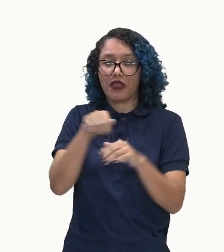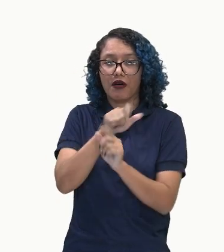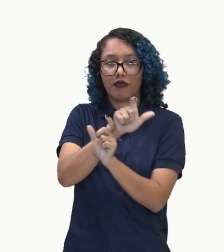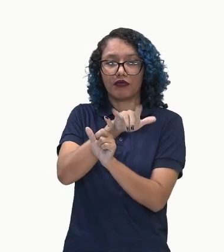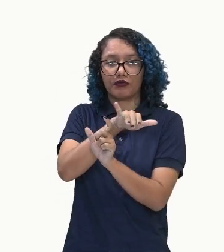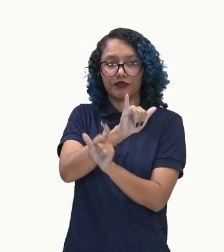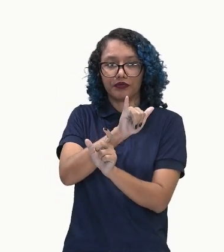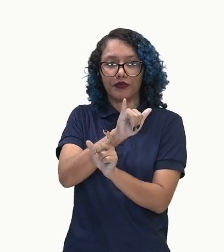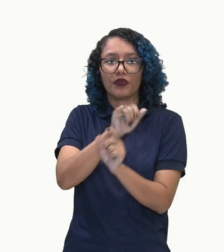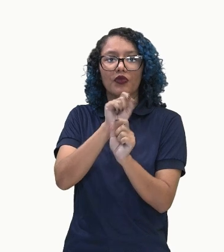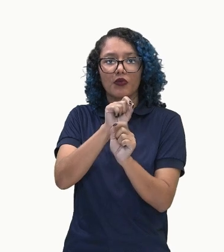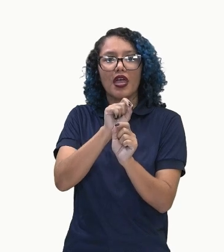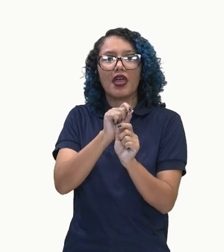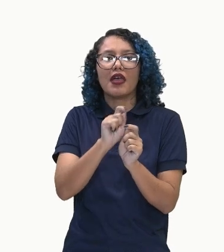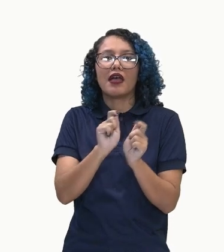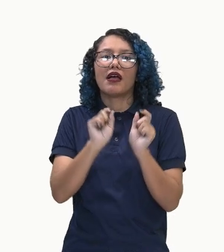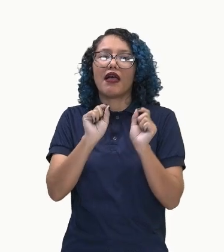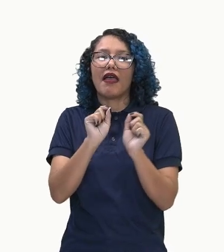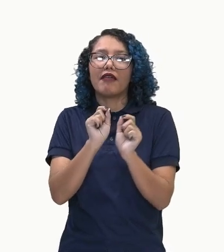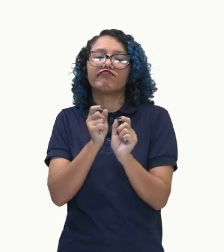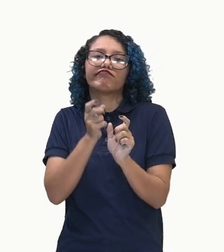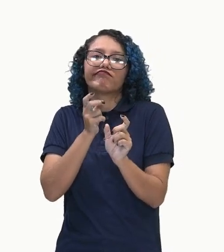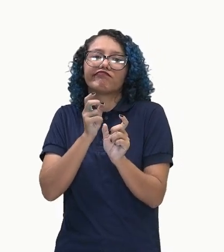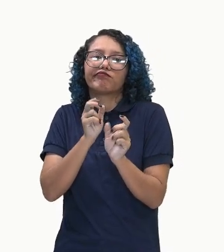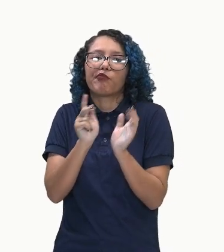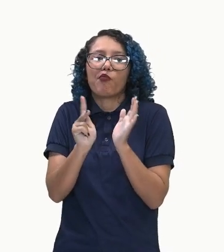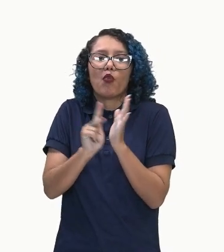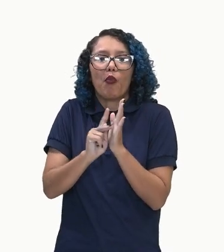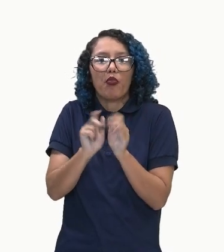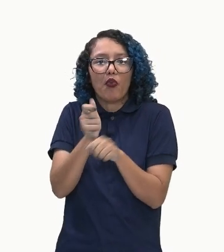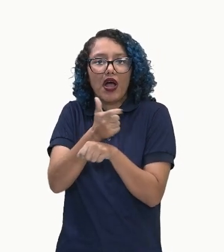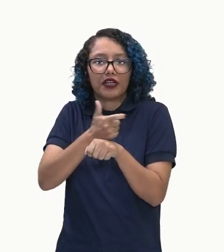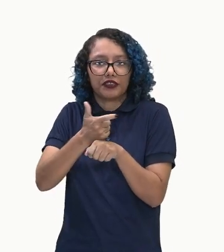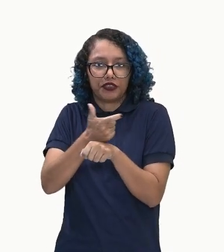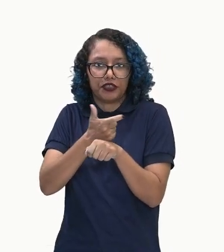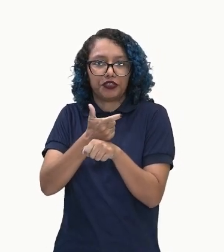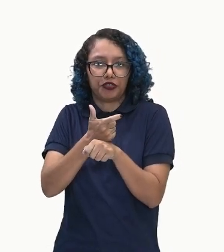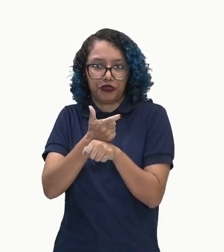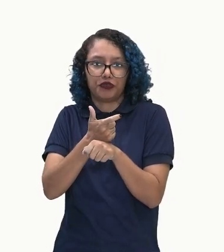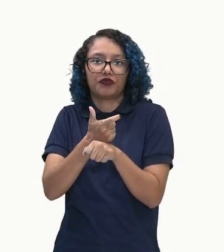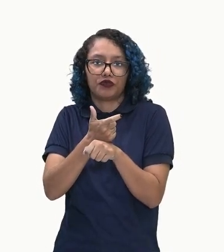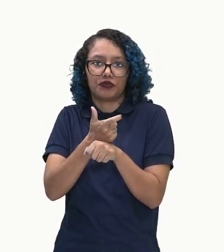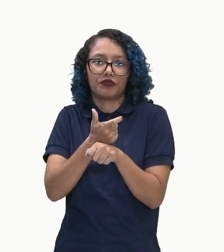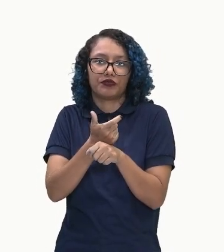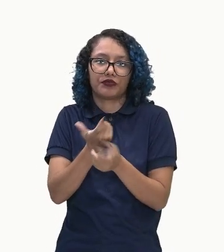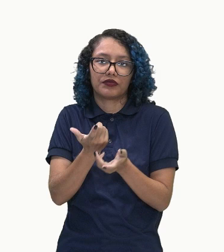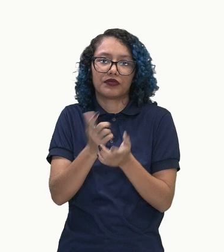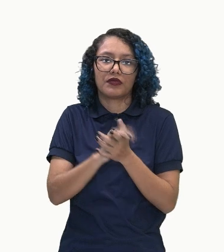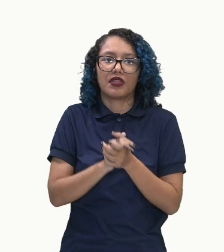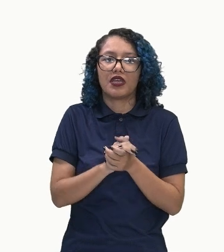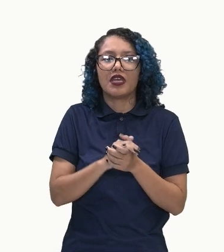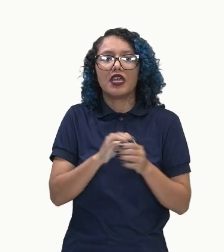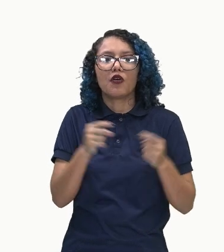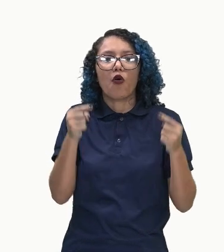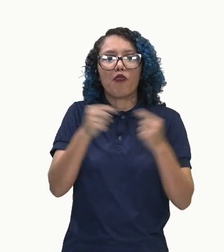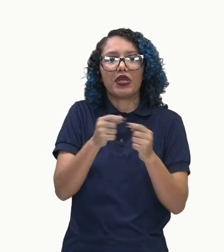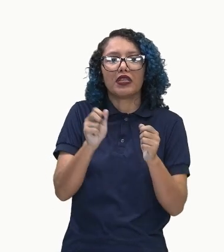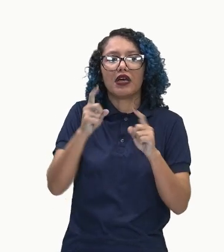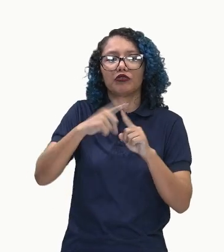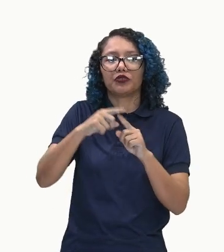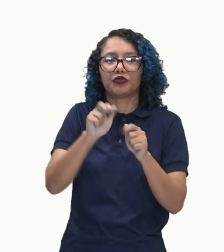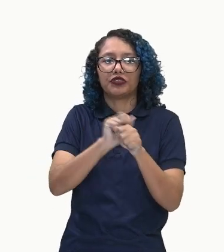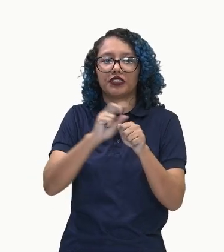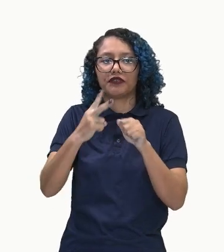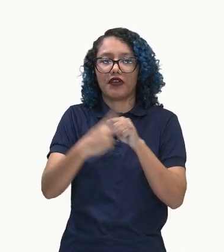de adjetivos, que são qualidades, e são classificados como advérbios de maneira, de modo, né? Nós temos na língua